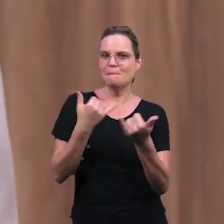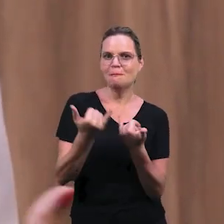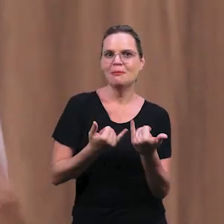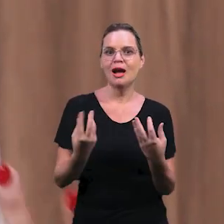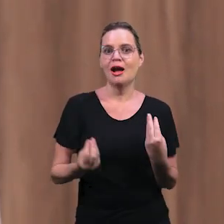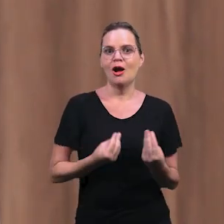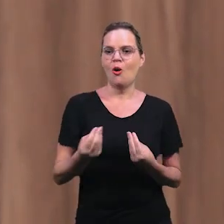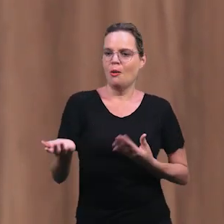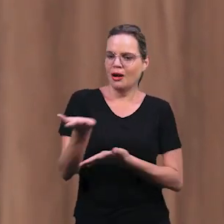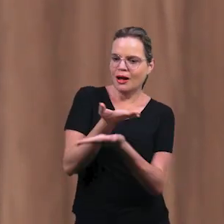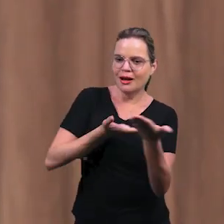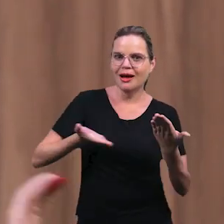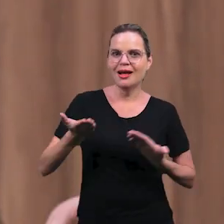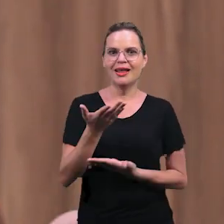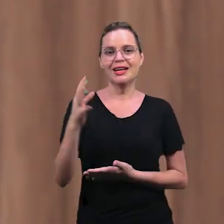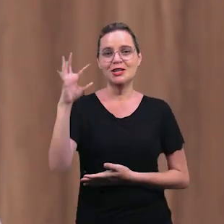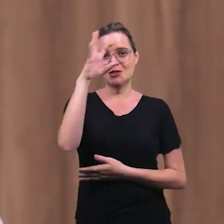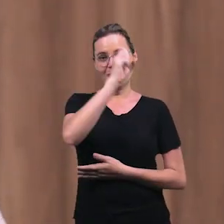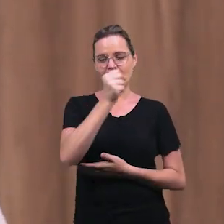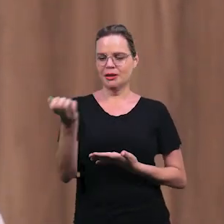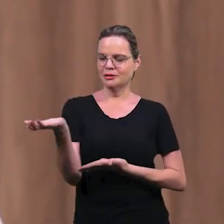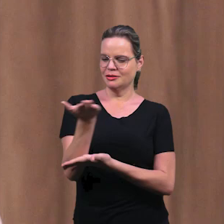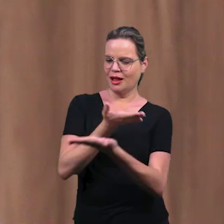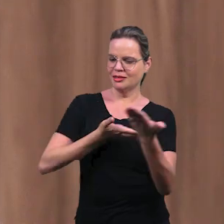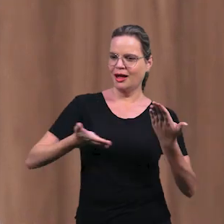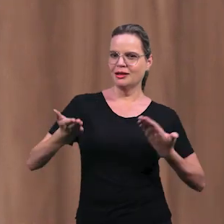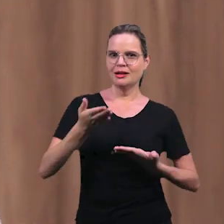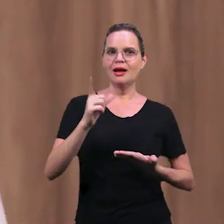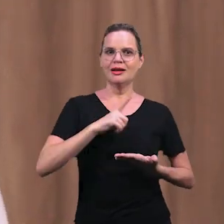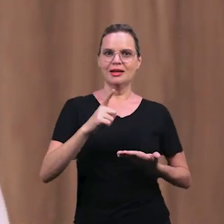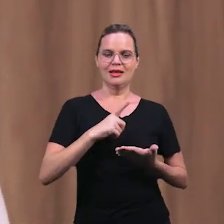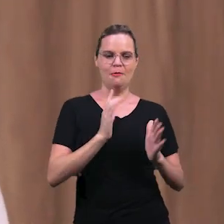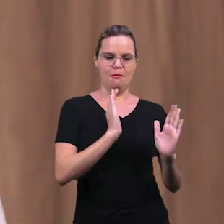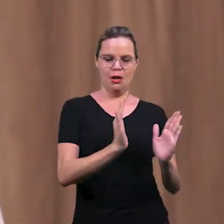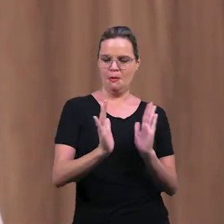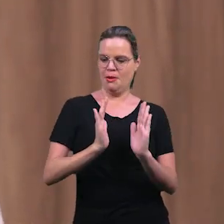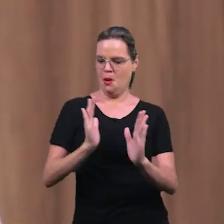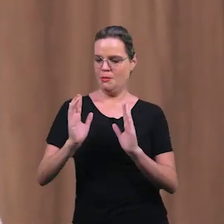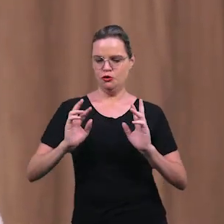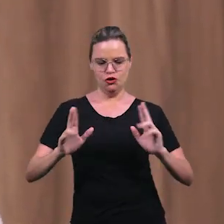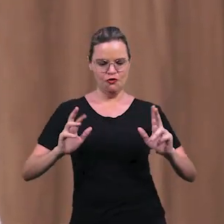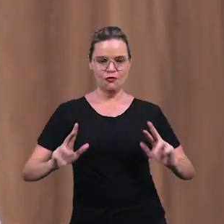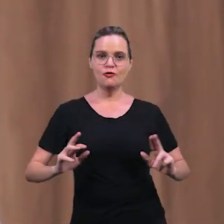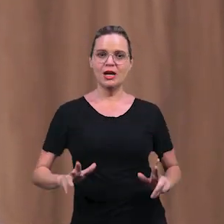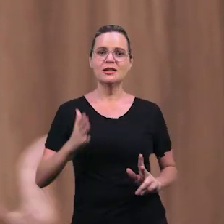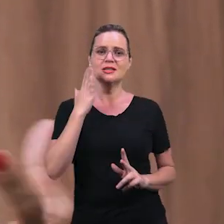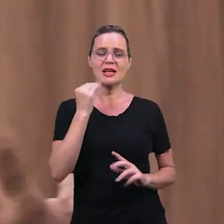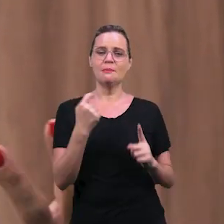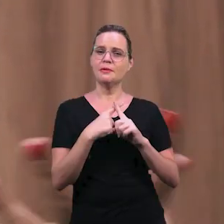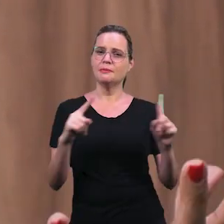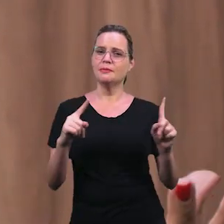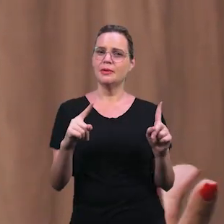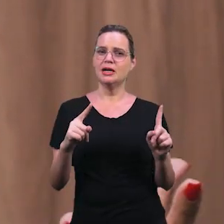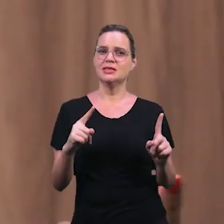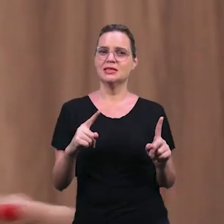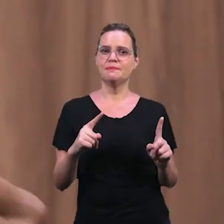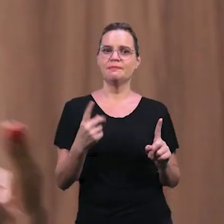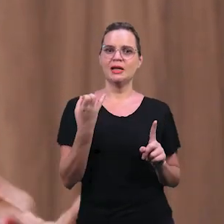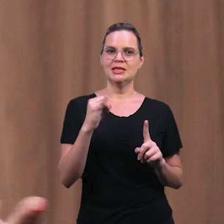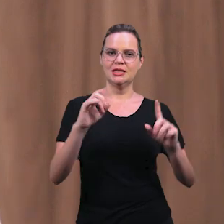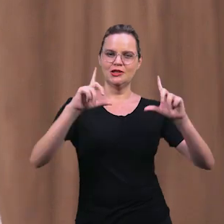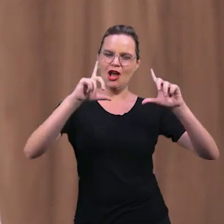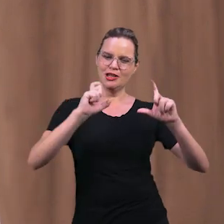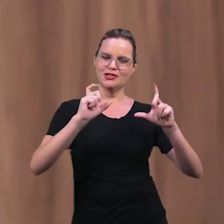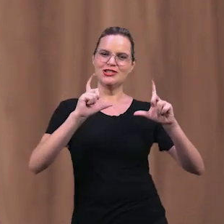vai aprendendo uns com os outros, né? Nessas nossas diferentes fases da vida, que às vezes, quando a gente não registra, né?